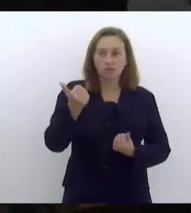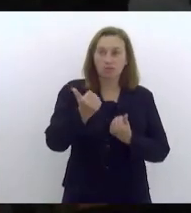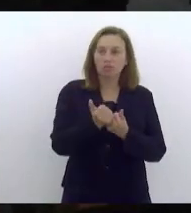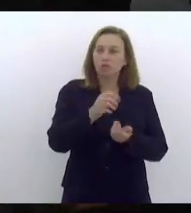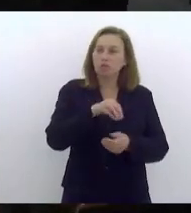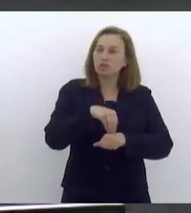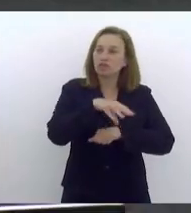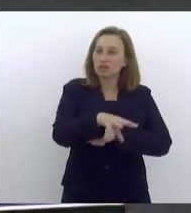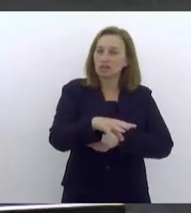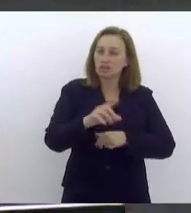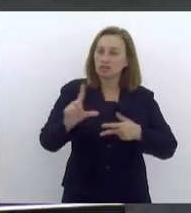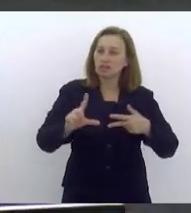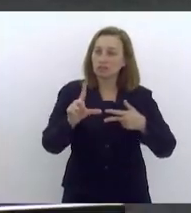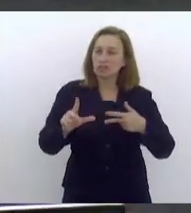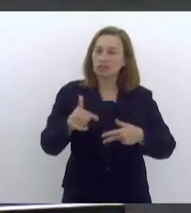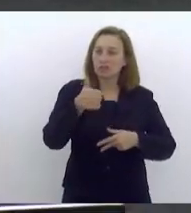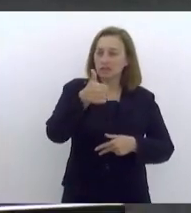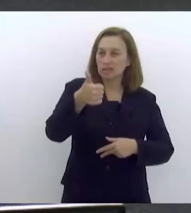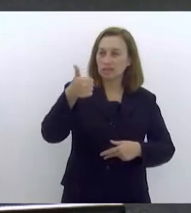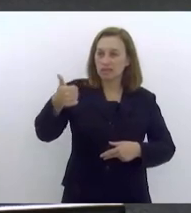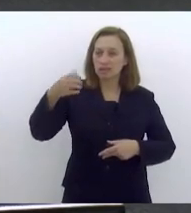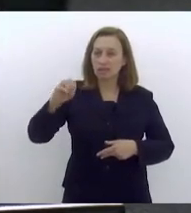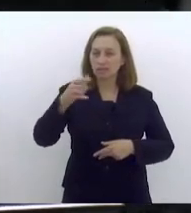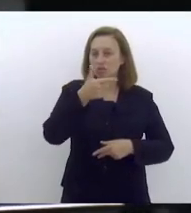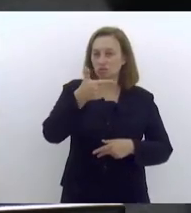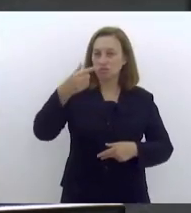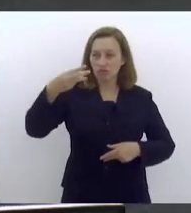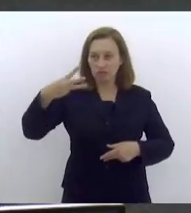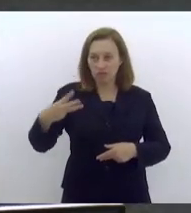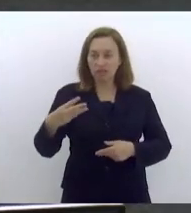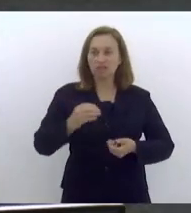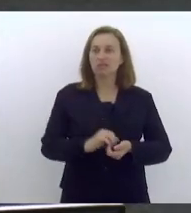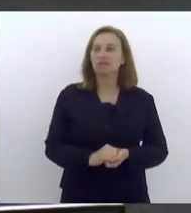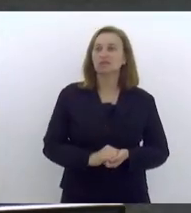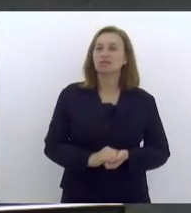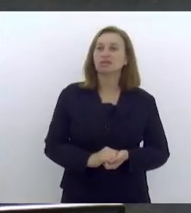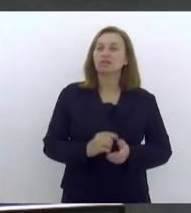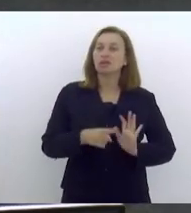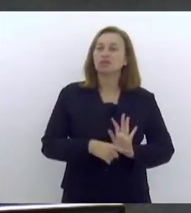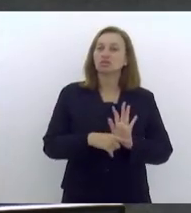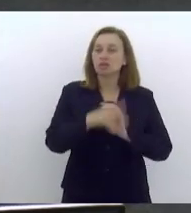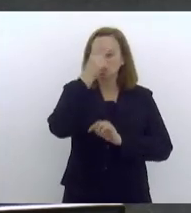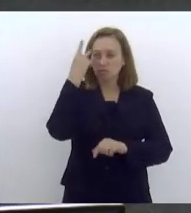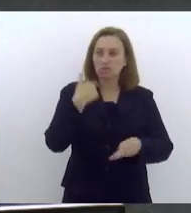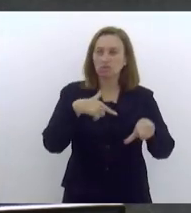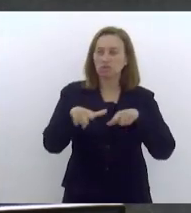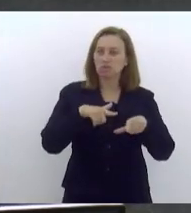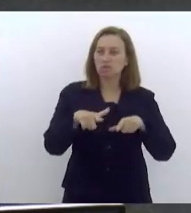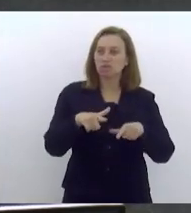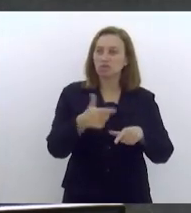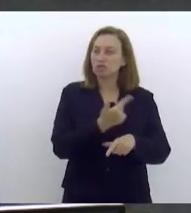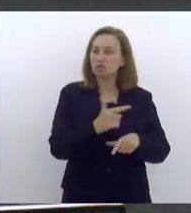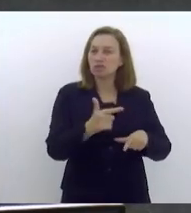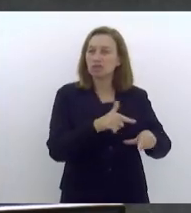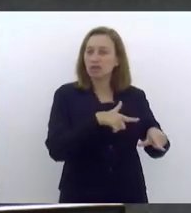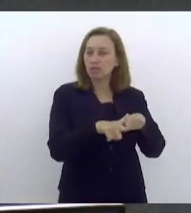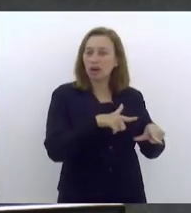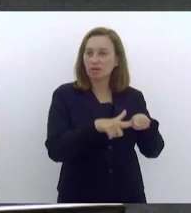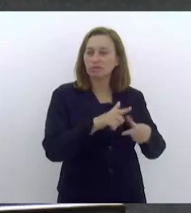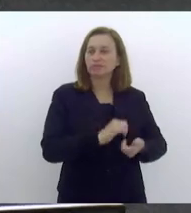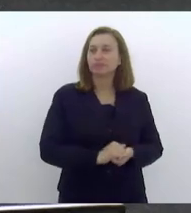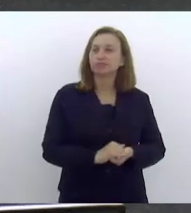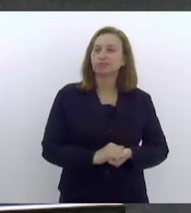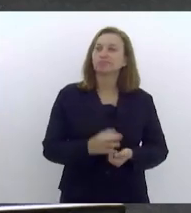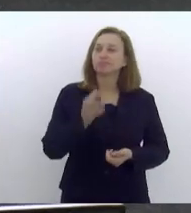Indicação Legislativa 110 de 2023, que visa exatamente tentar ajudar os trabalhadores que estão desempregados e que,